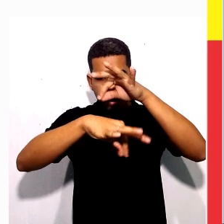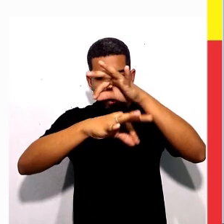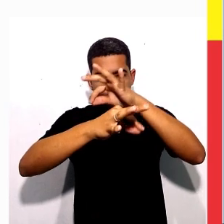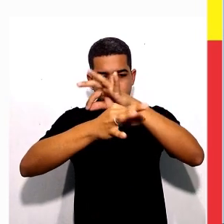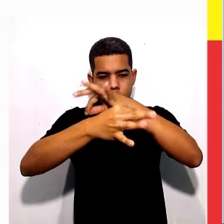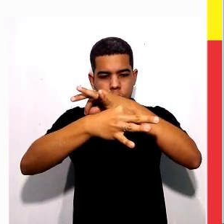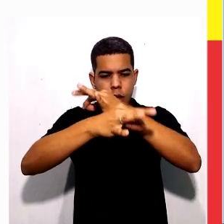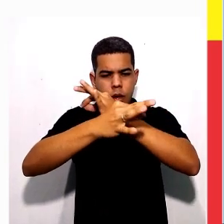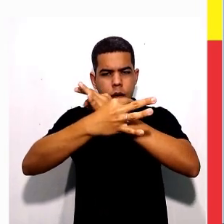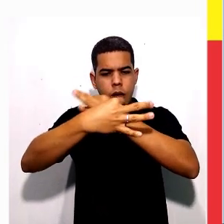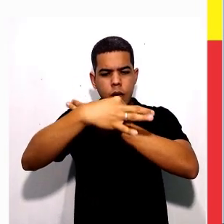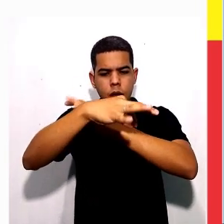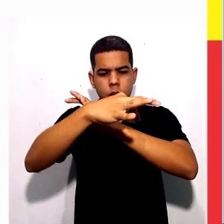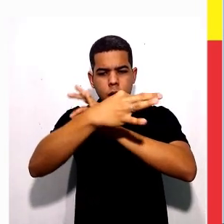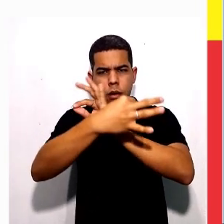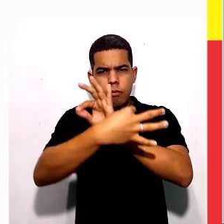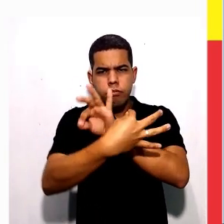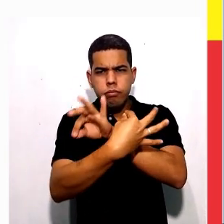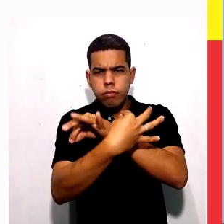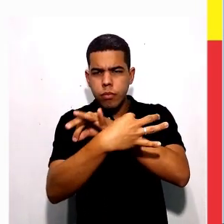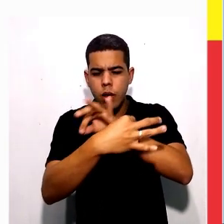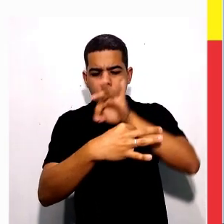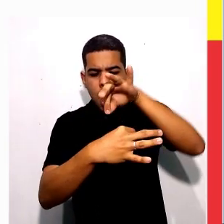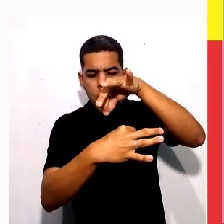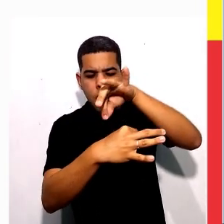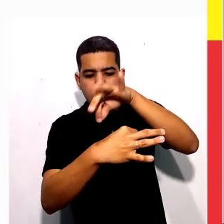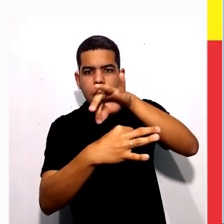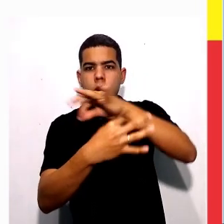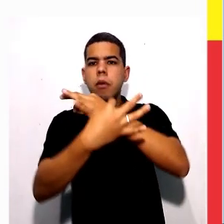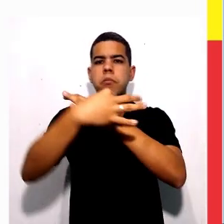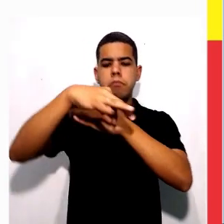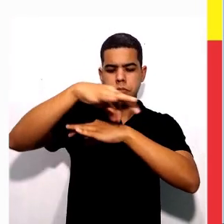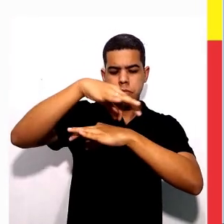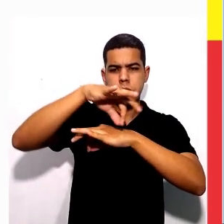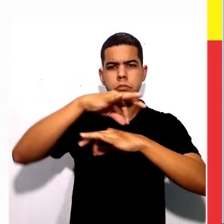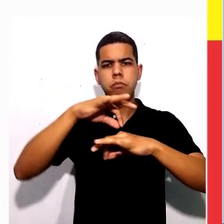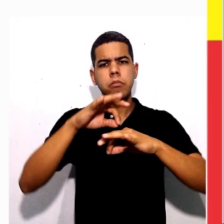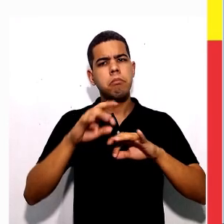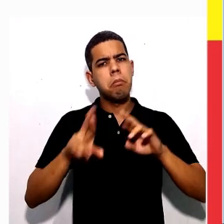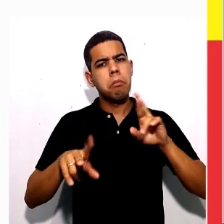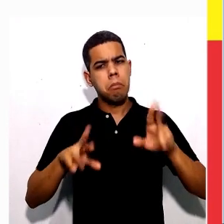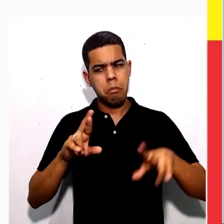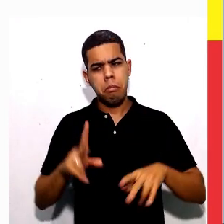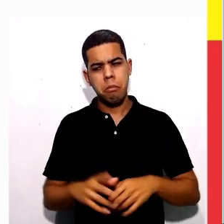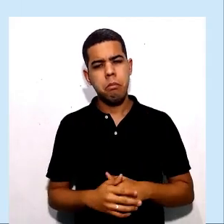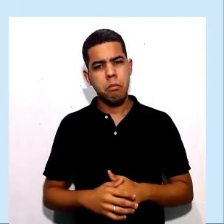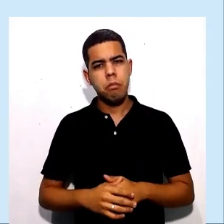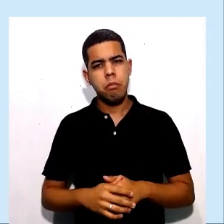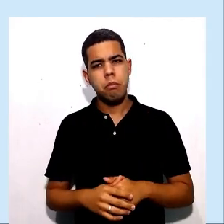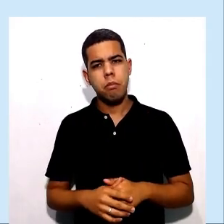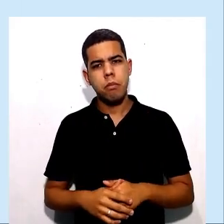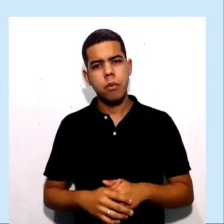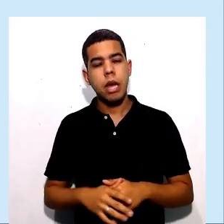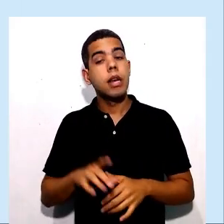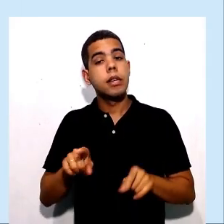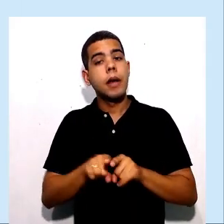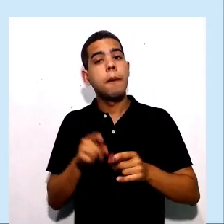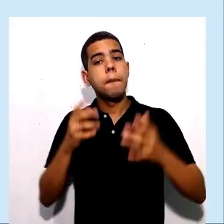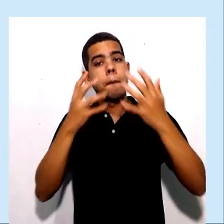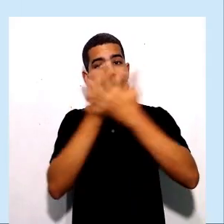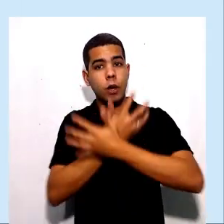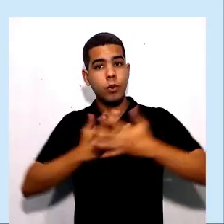ó, propriedade daquilo que se pode repetir um número indefinido de vezes. E na